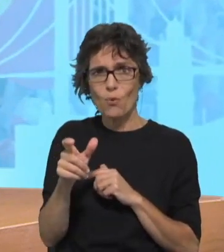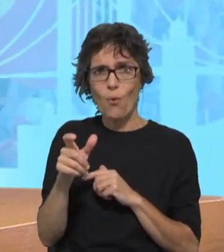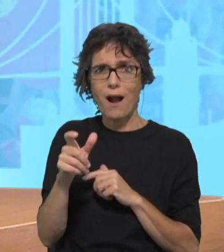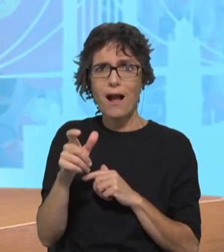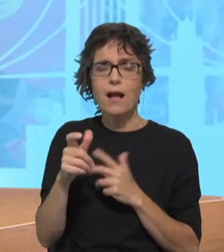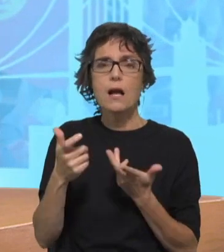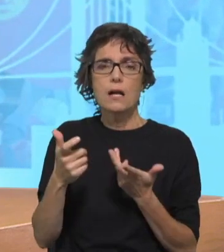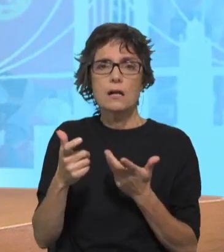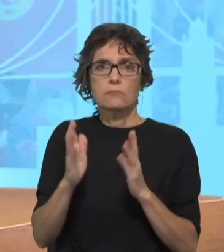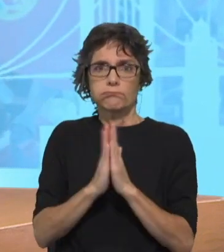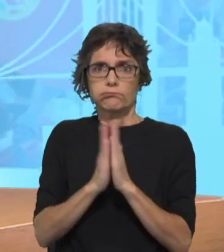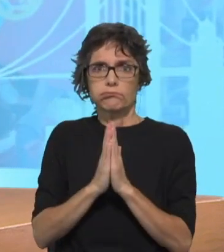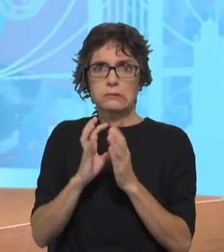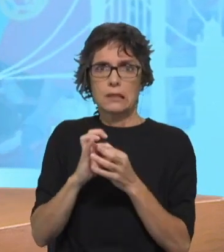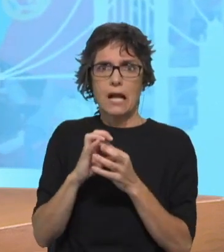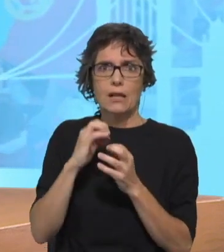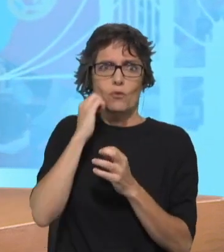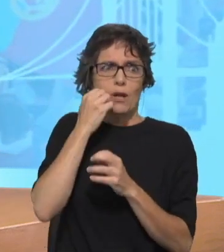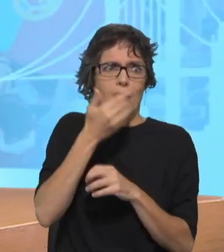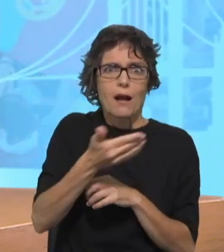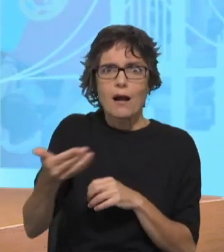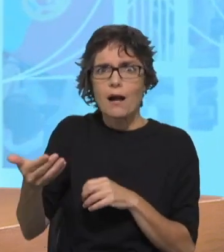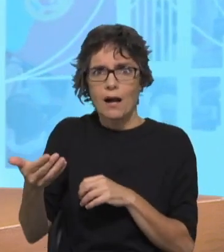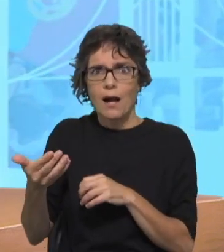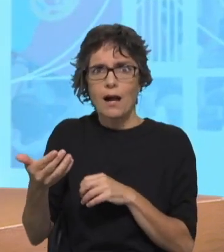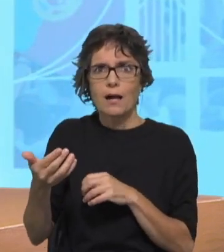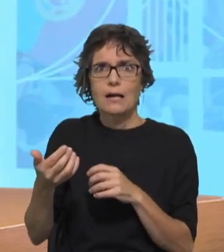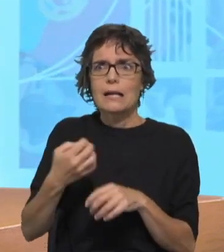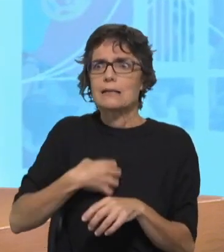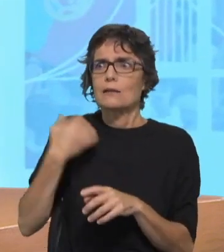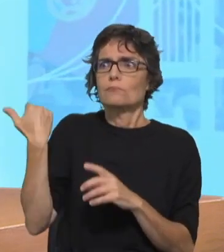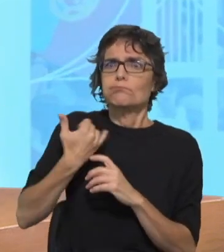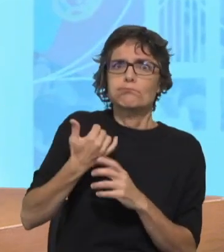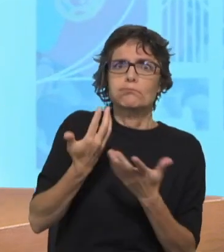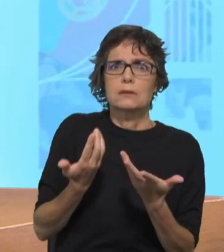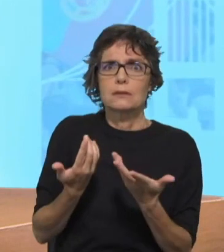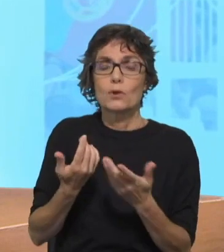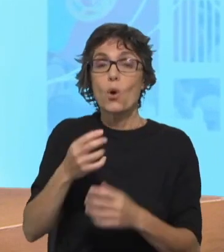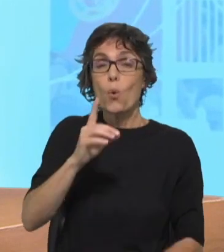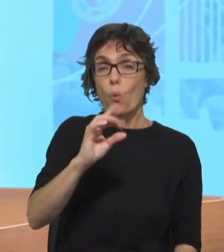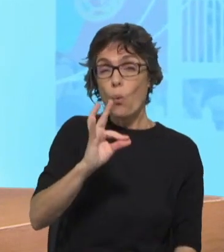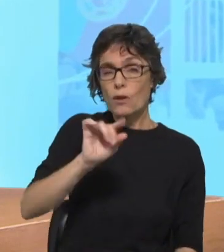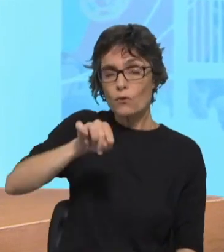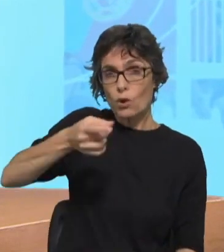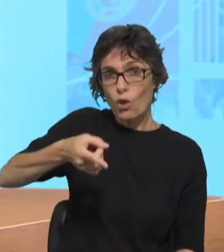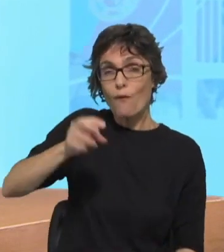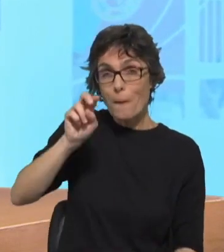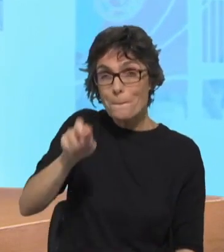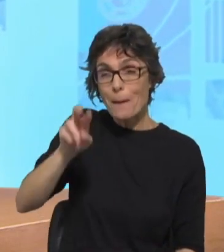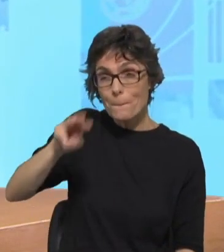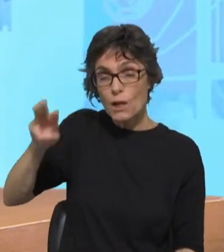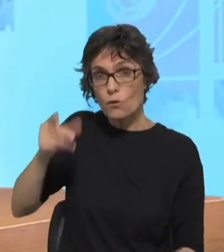por causa dos motivos religiosos, isto é dramático para se compreender. Se eu disser que 4,9 mil milhões de pessoas